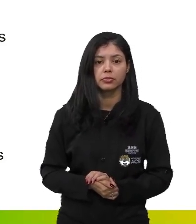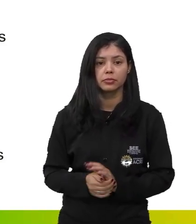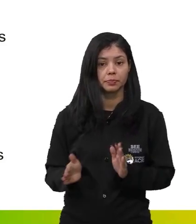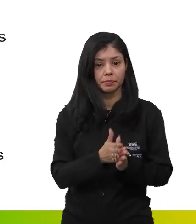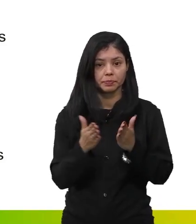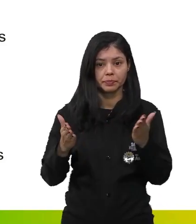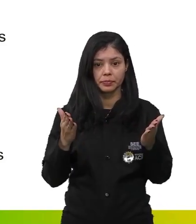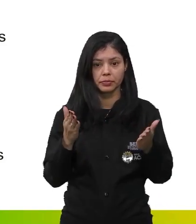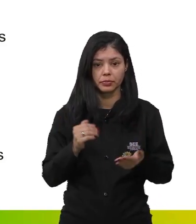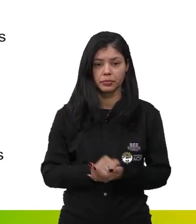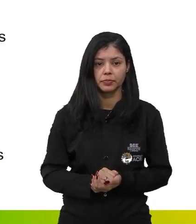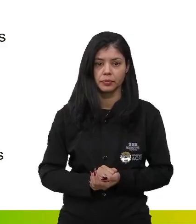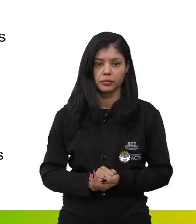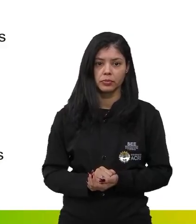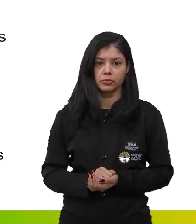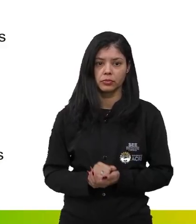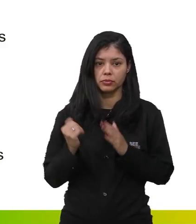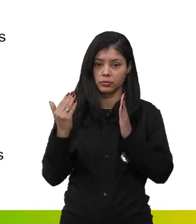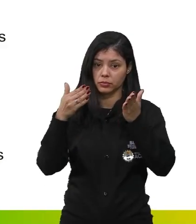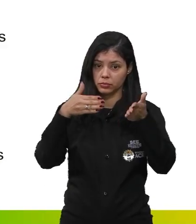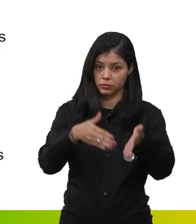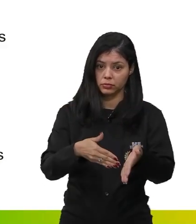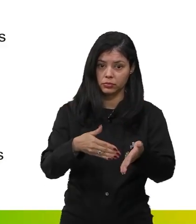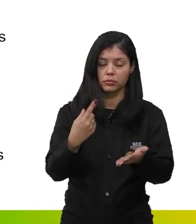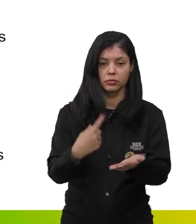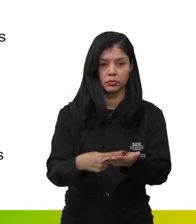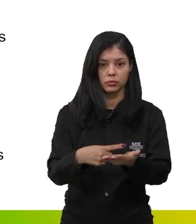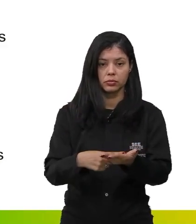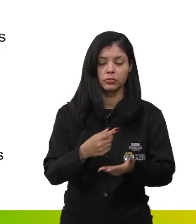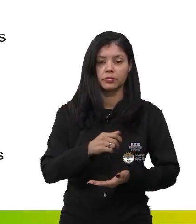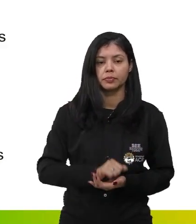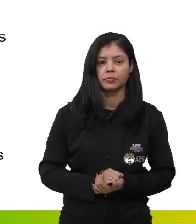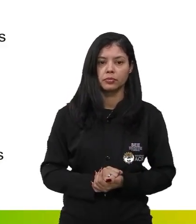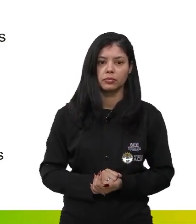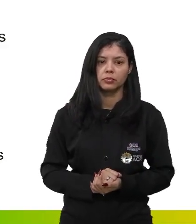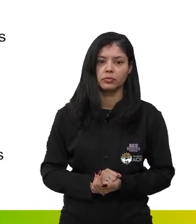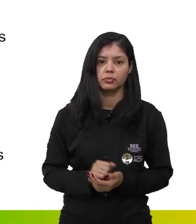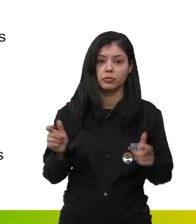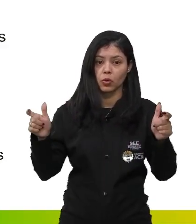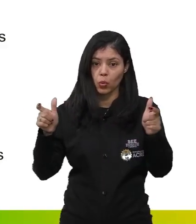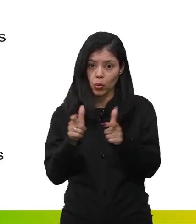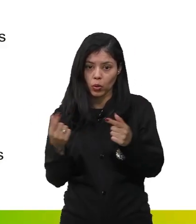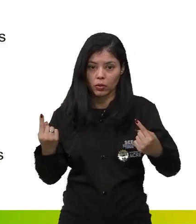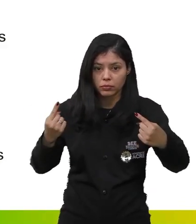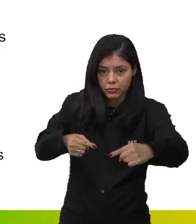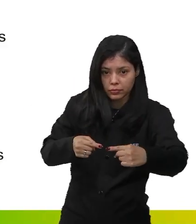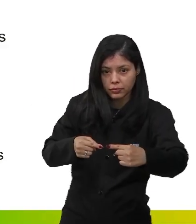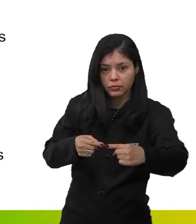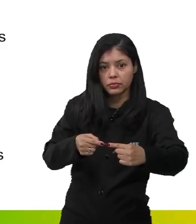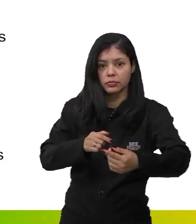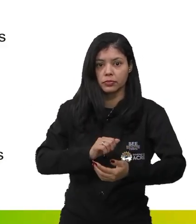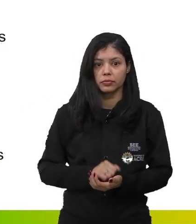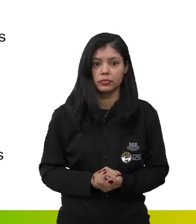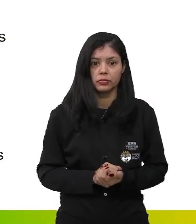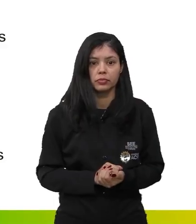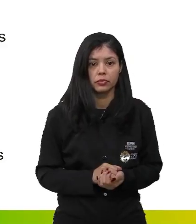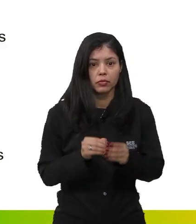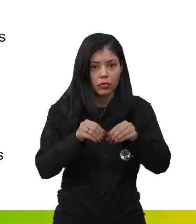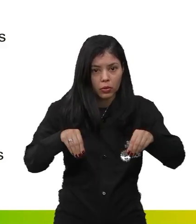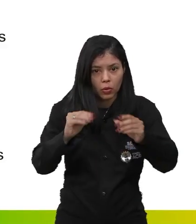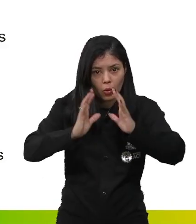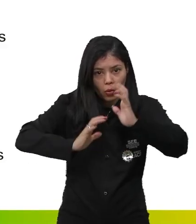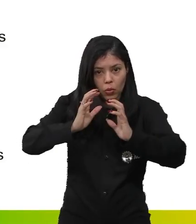Maravilha. Objetivos do Tratado de Tordesilhas. Primeiro, reduzir as disputas, minimizar